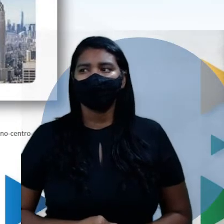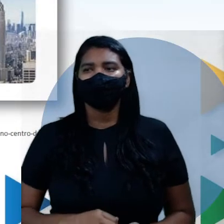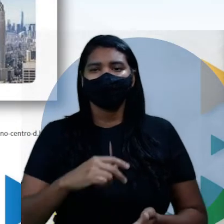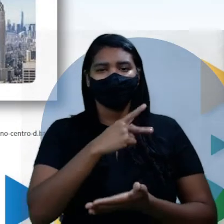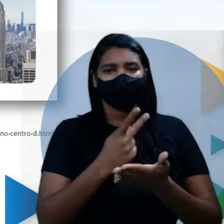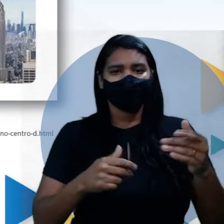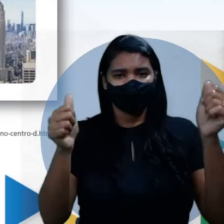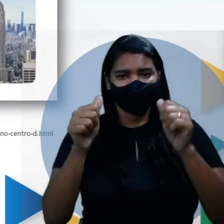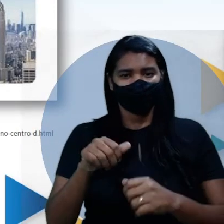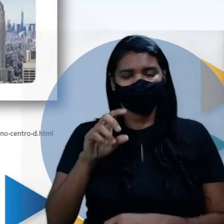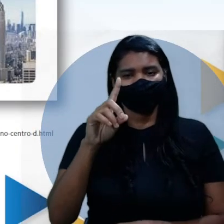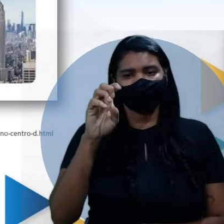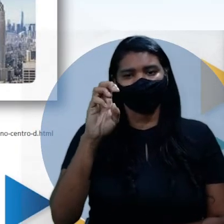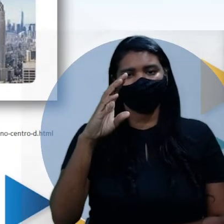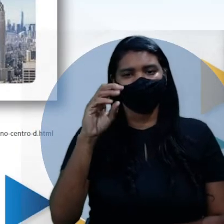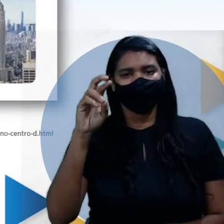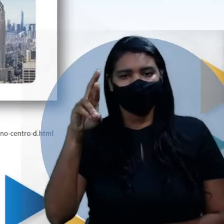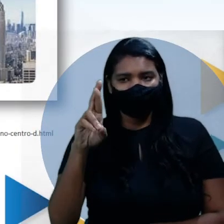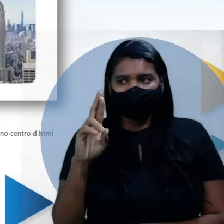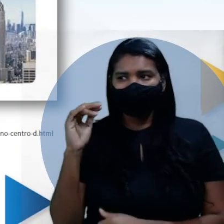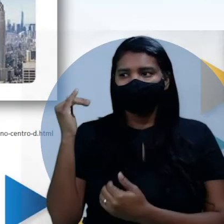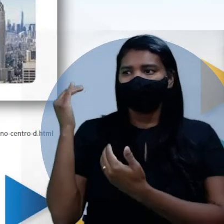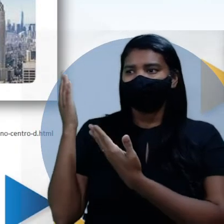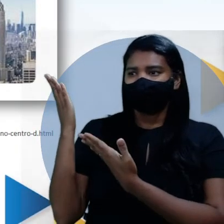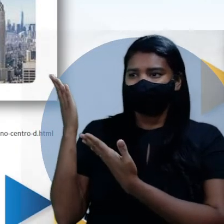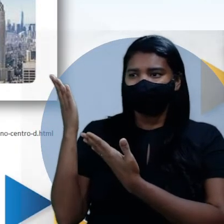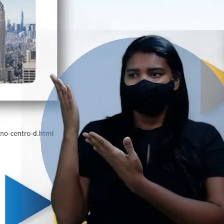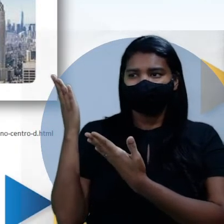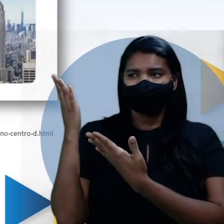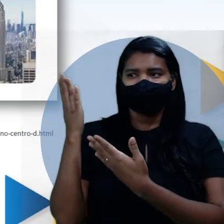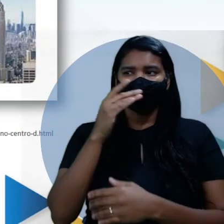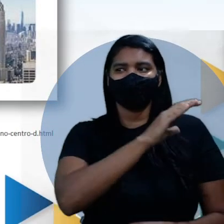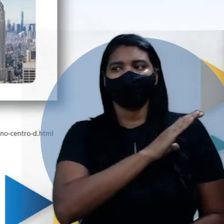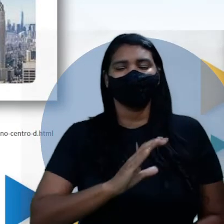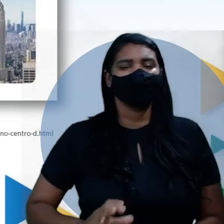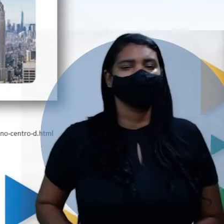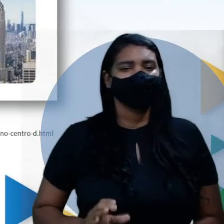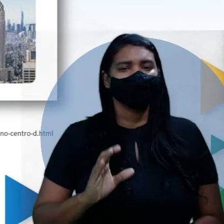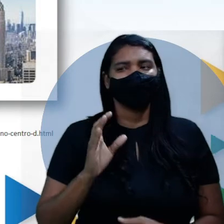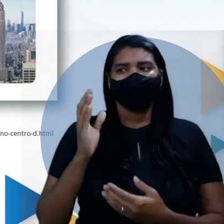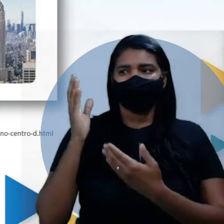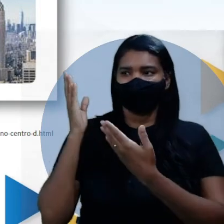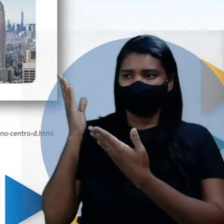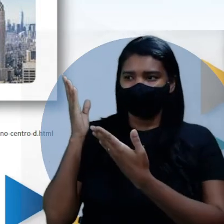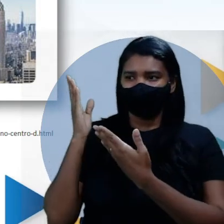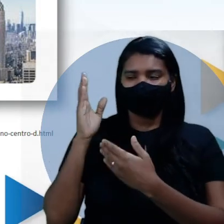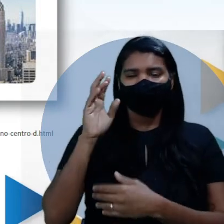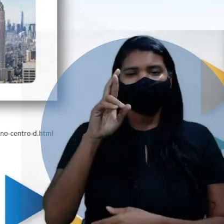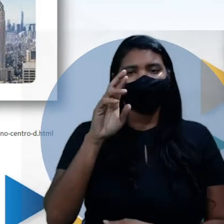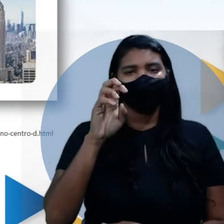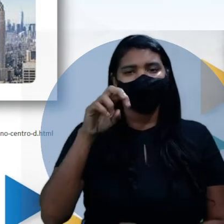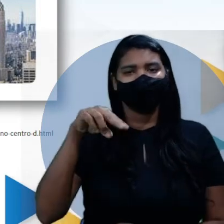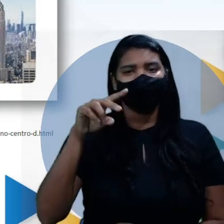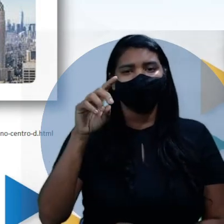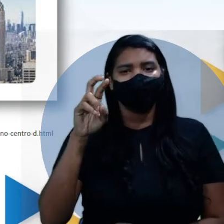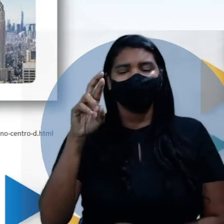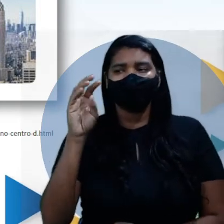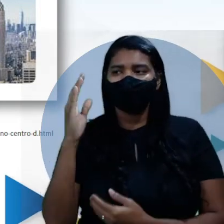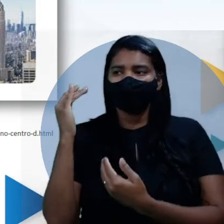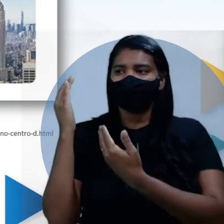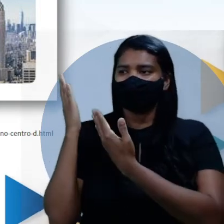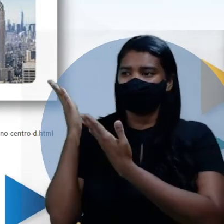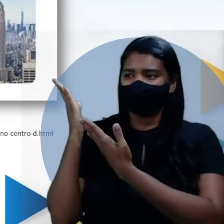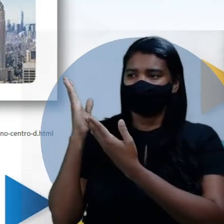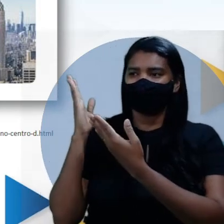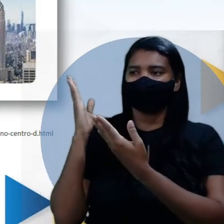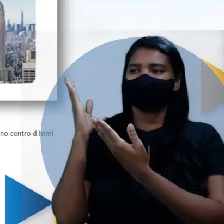tá ali o nosso Cristo Redentor. E lembrando sempre que o Cinema São Luís é Art Déco. Exatamente.